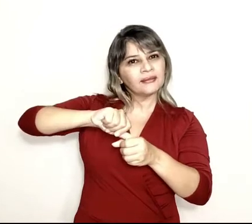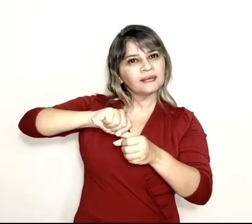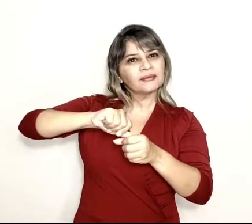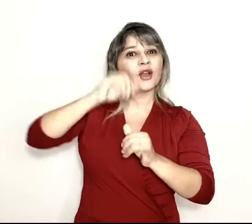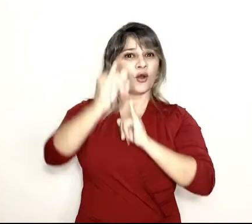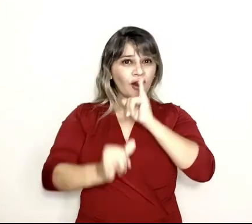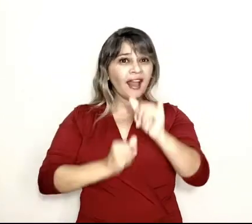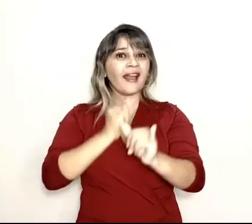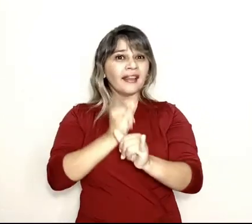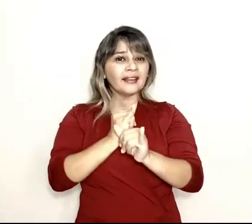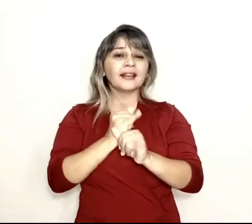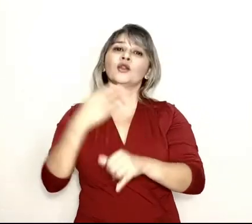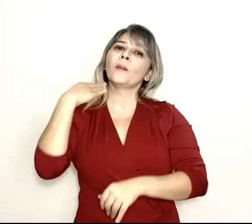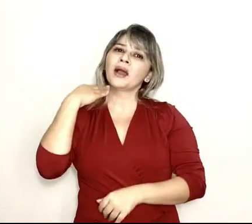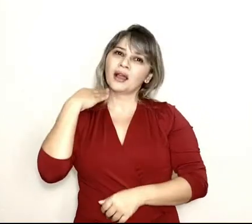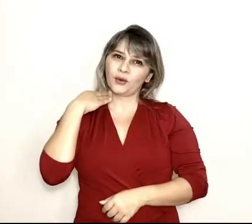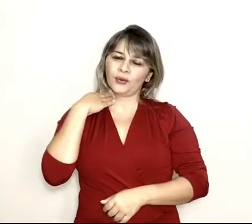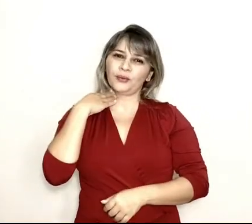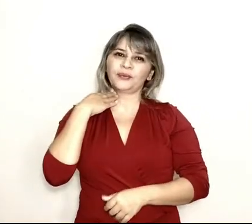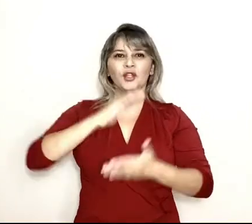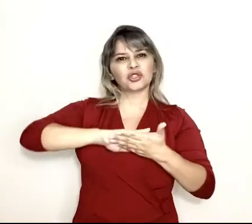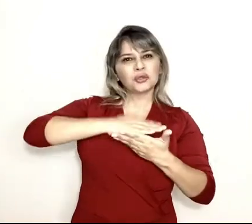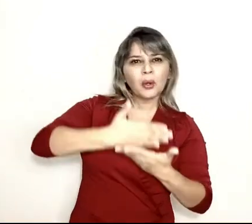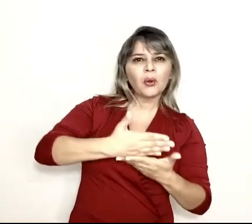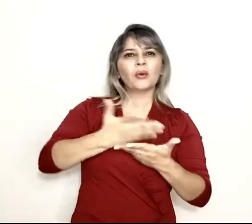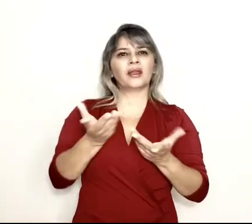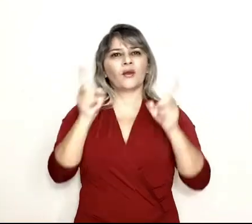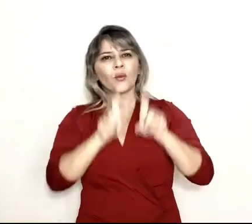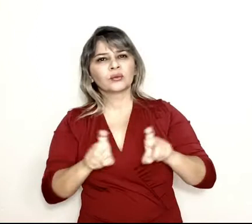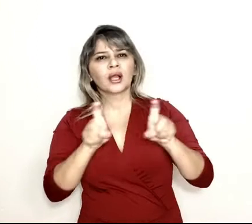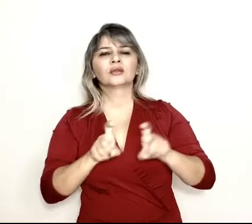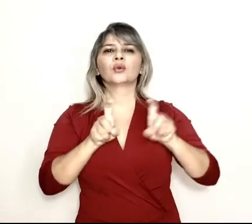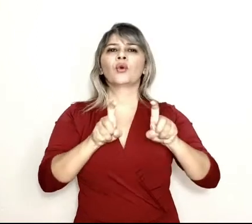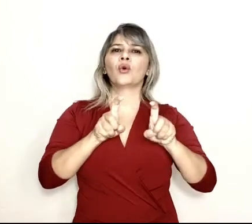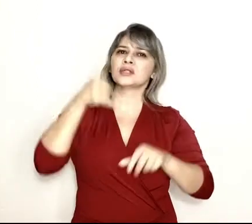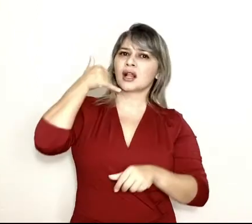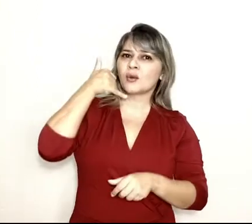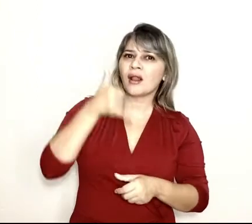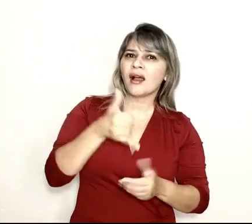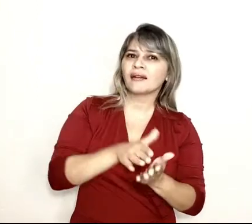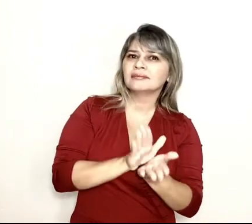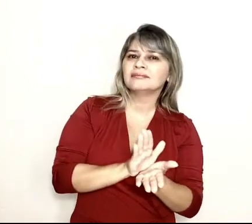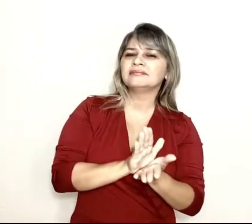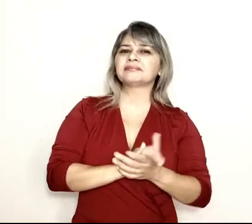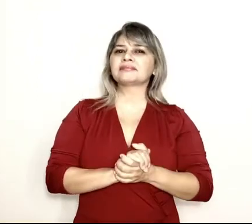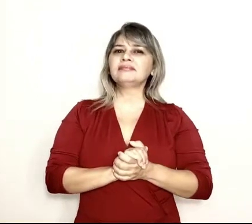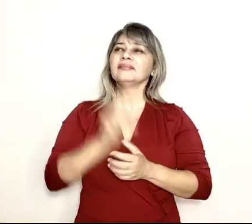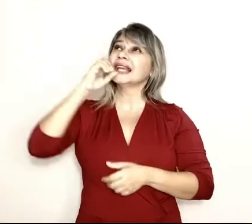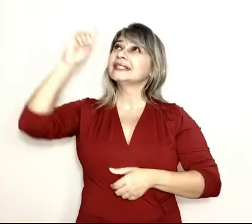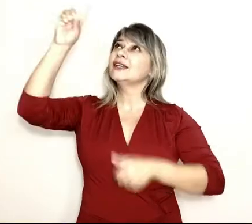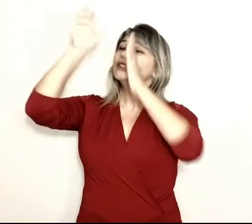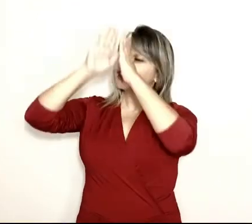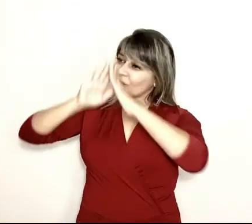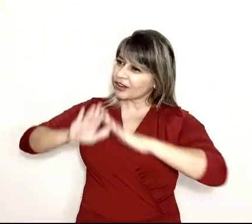forma virtual, acessando as contas que vão agora aparecer na tela. Gostaria que